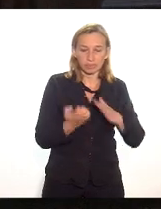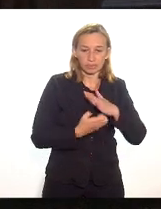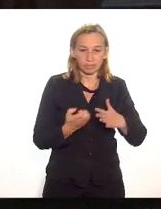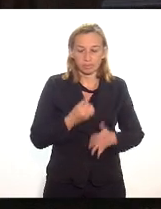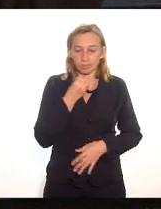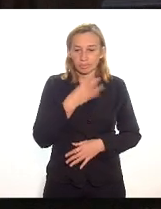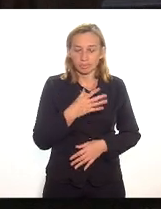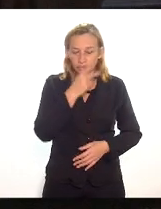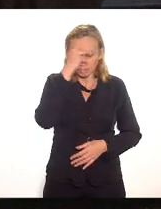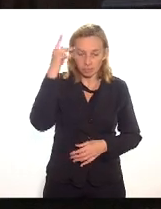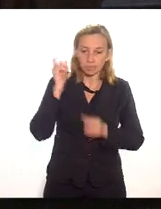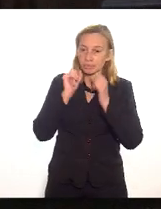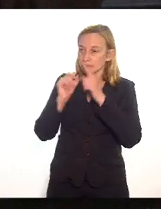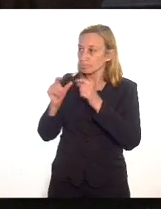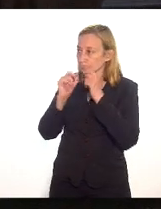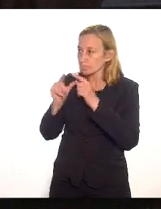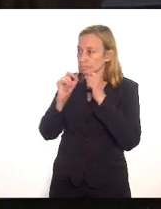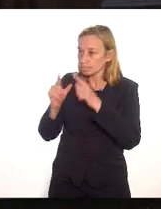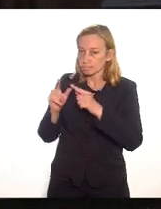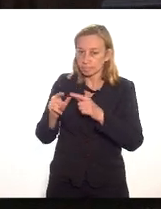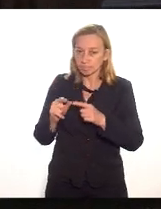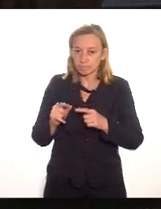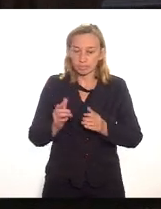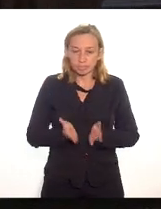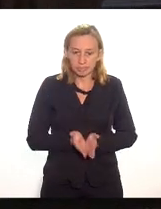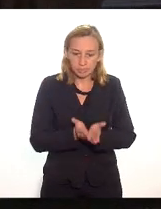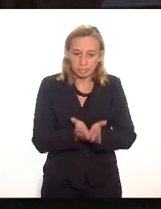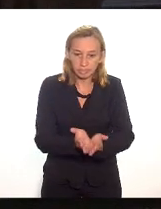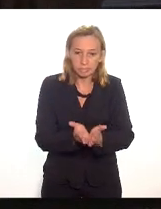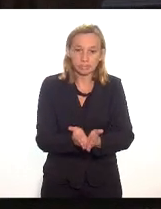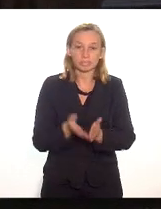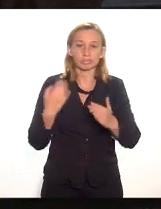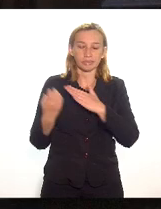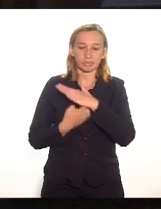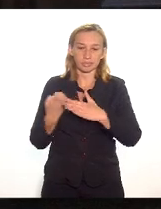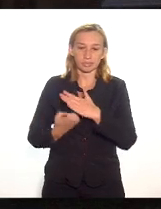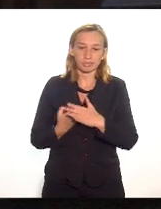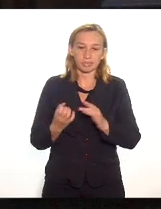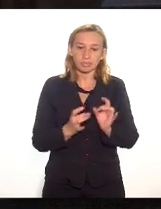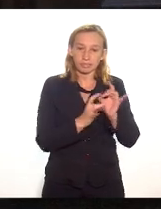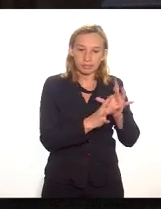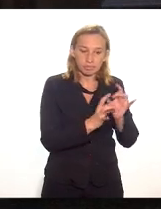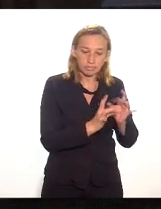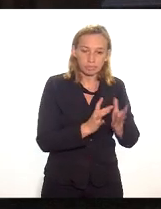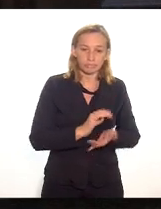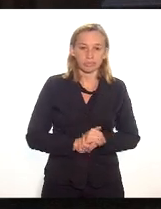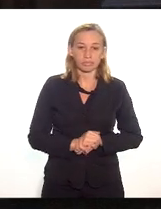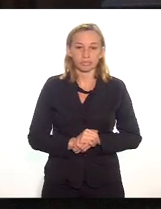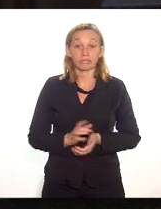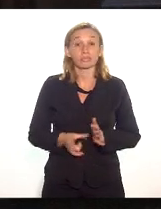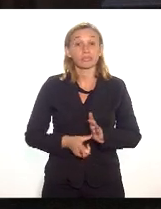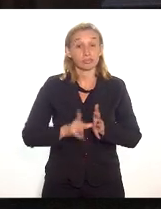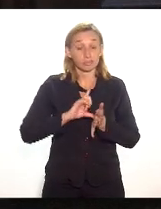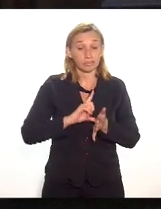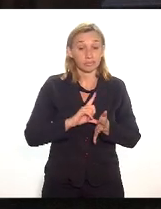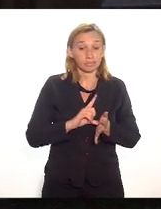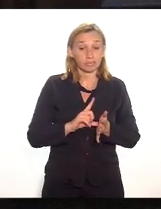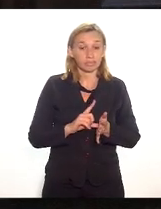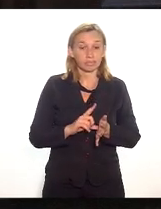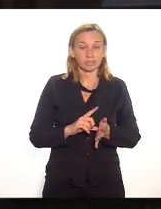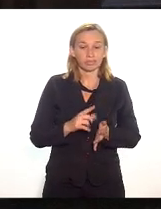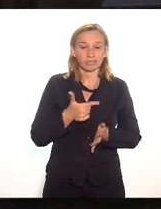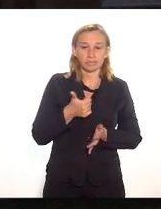estavam reclamando das barcas, que a empresa foi privatizada e que antes o valor